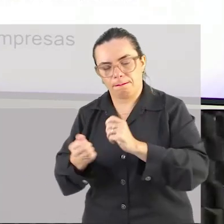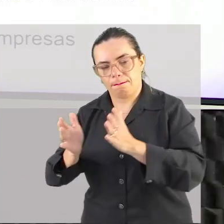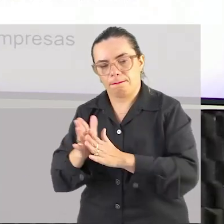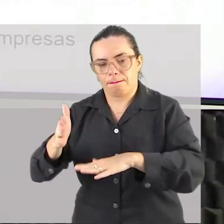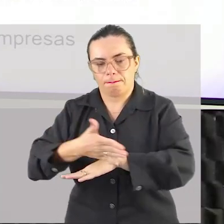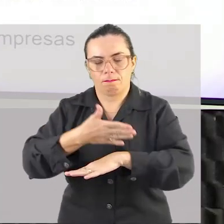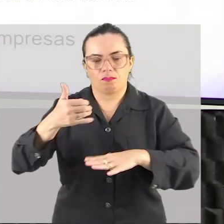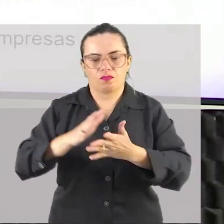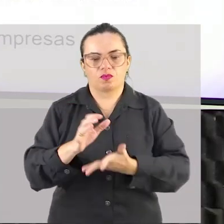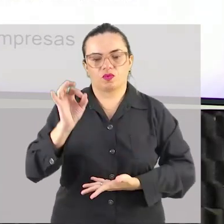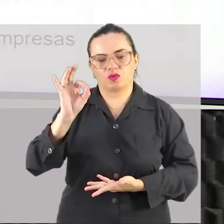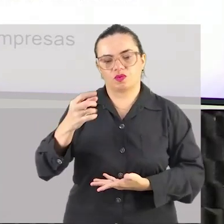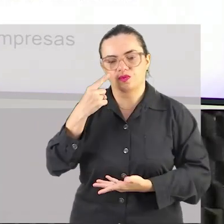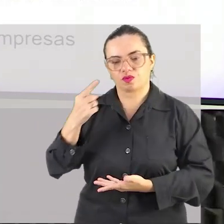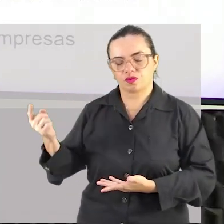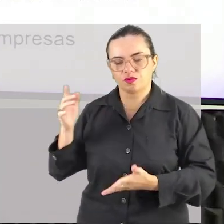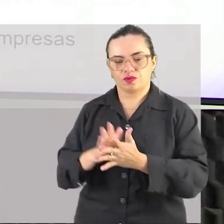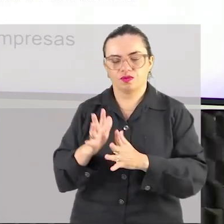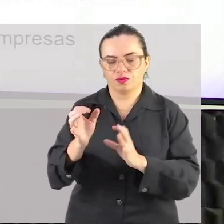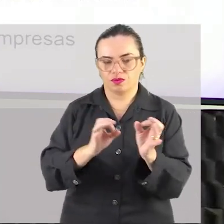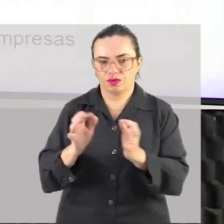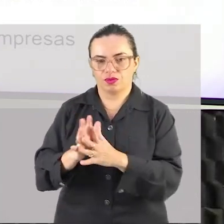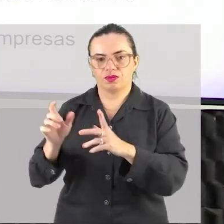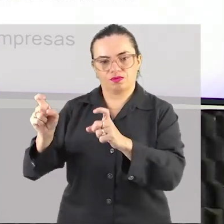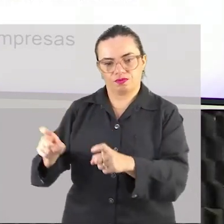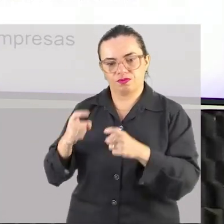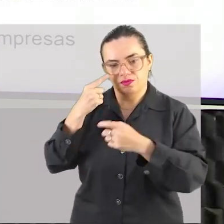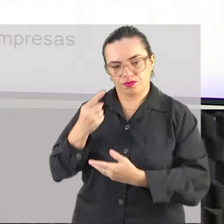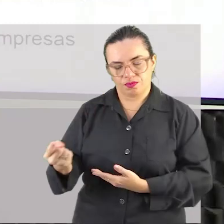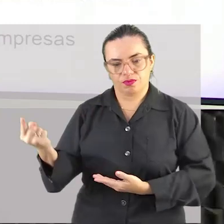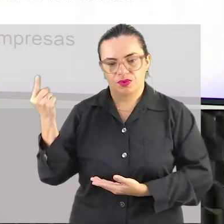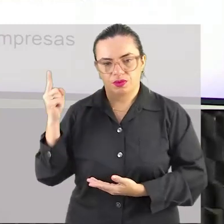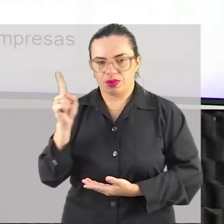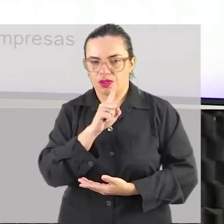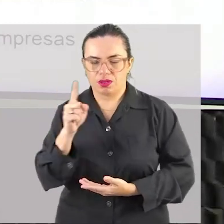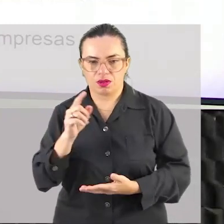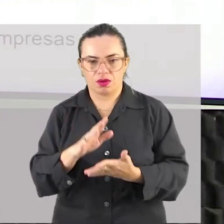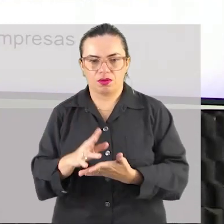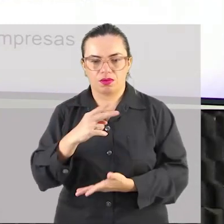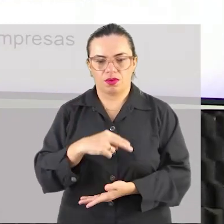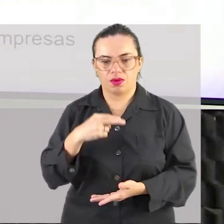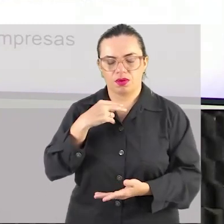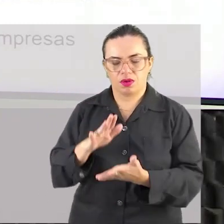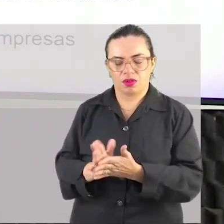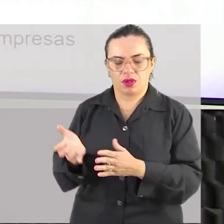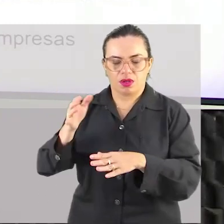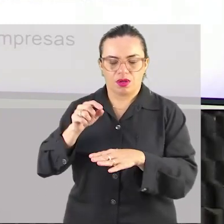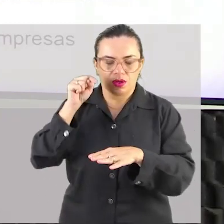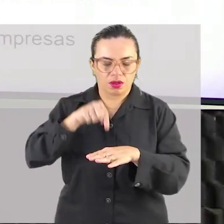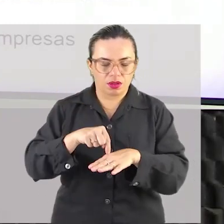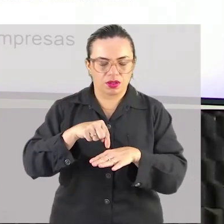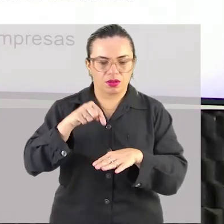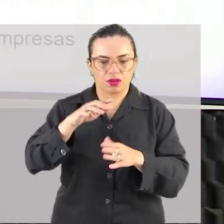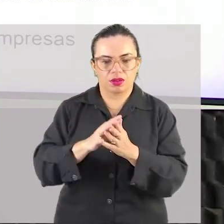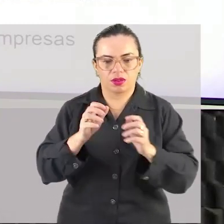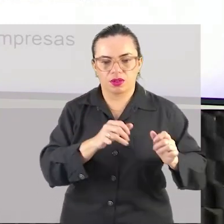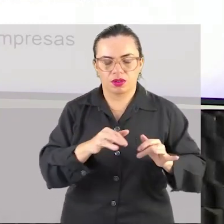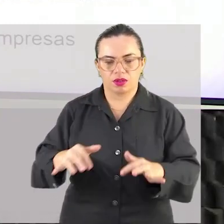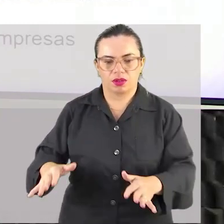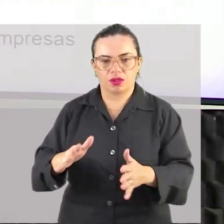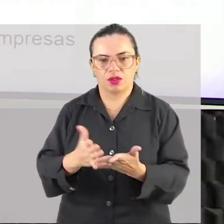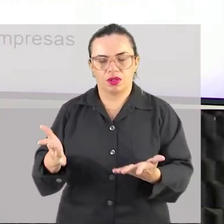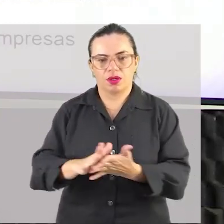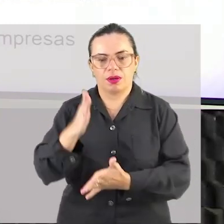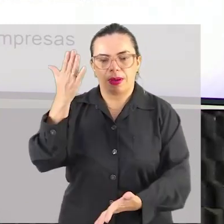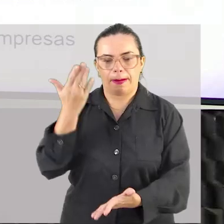de planejar a ocupação do campo, para não permitir que esses espaços sejam ocupados de maneira improdutiva. Só